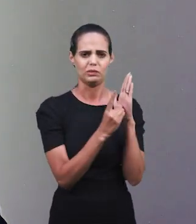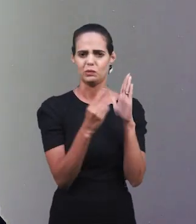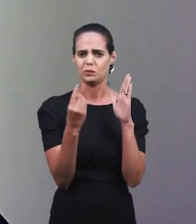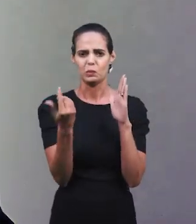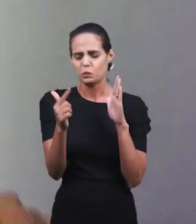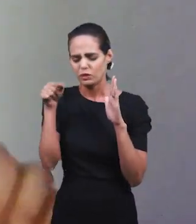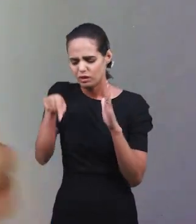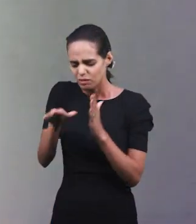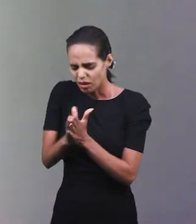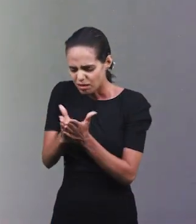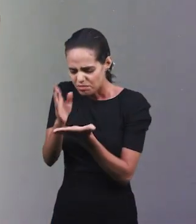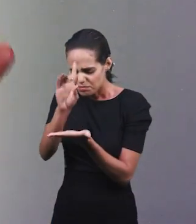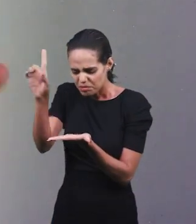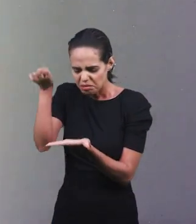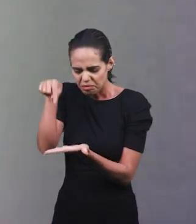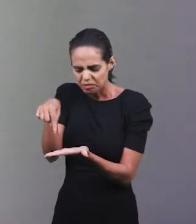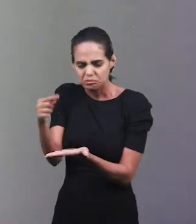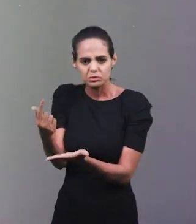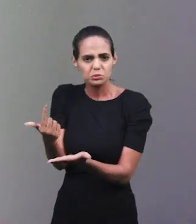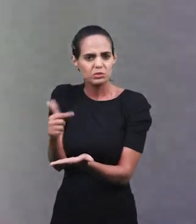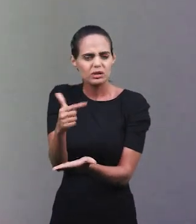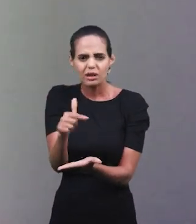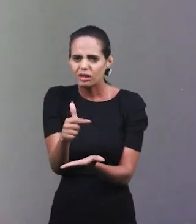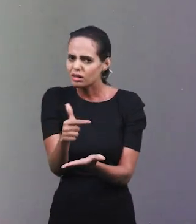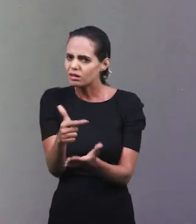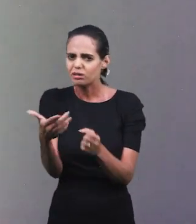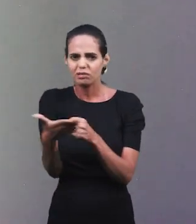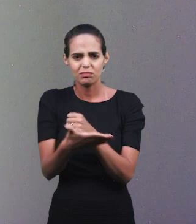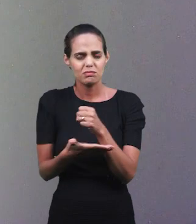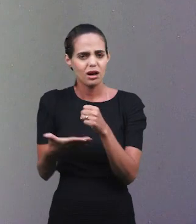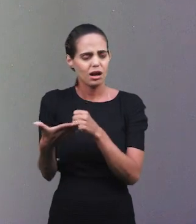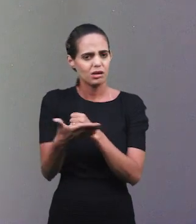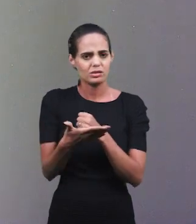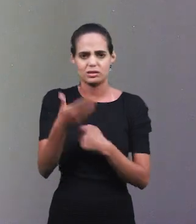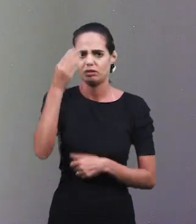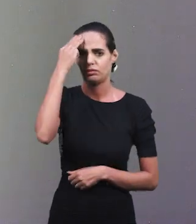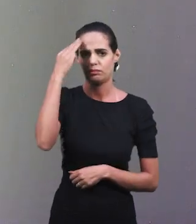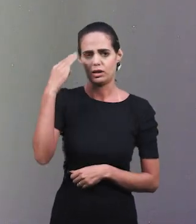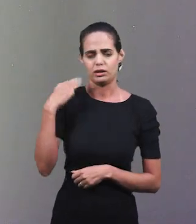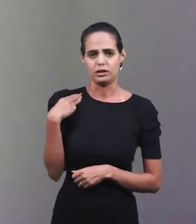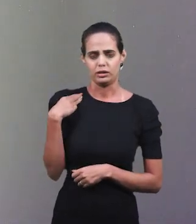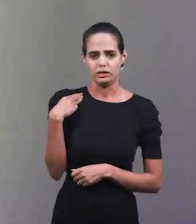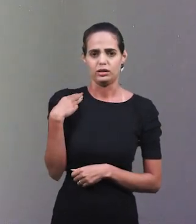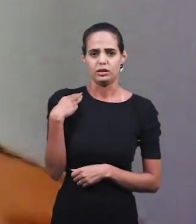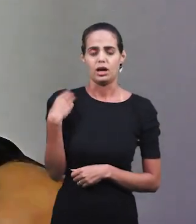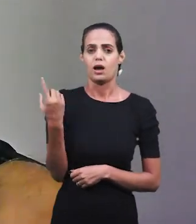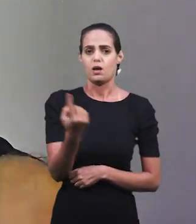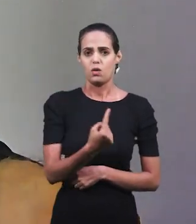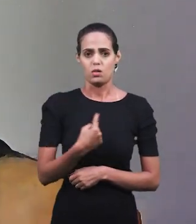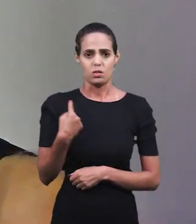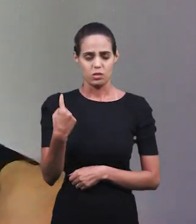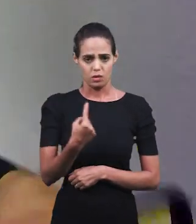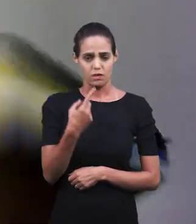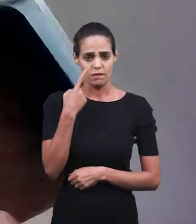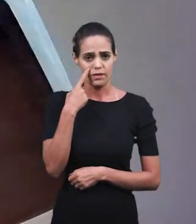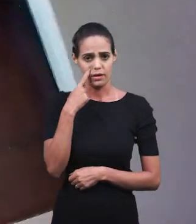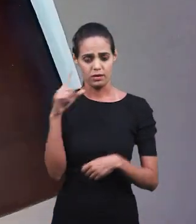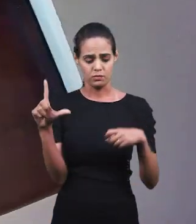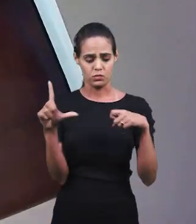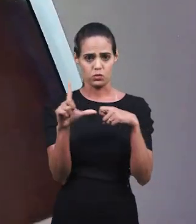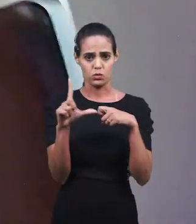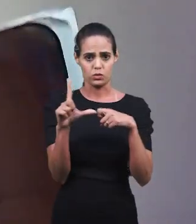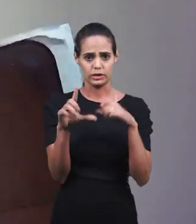respaldo bíblico, não há fundamentação bíblica. Inclusive Maria, a gente vê na palavra de Deus no livro de Lucas, no